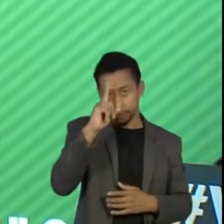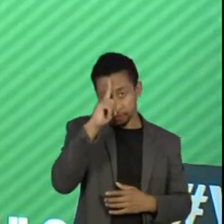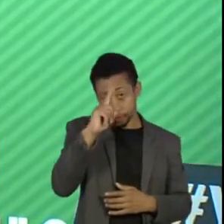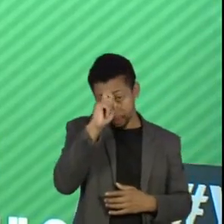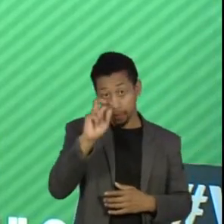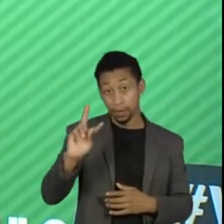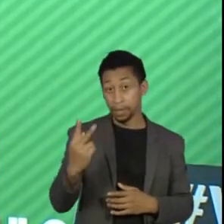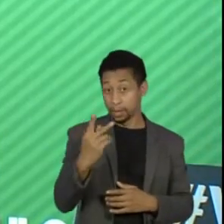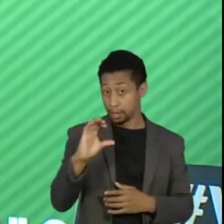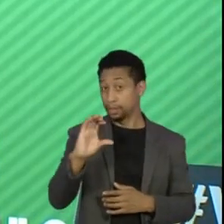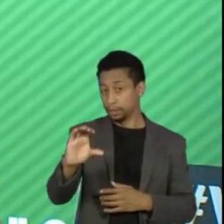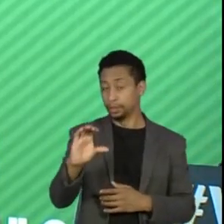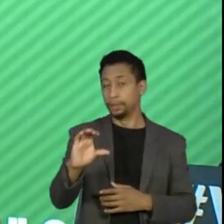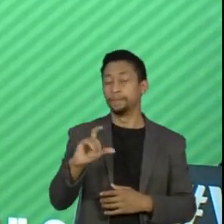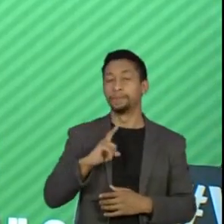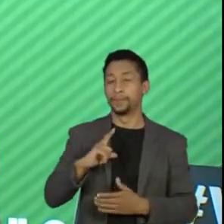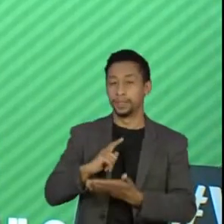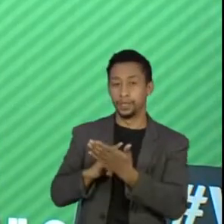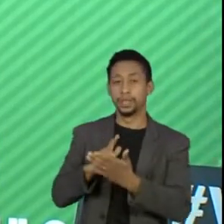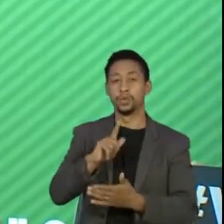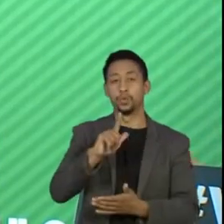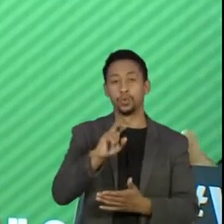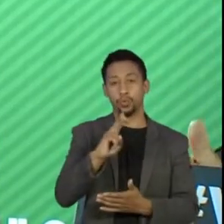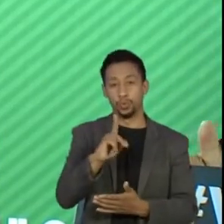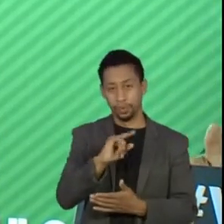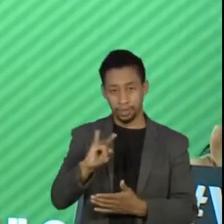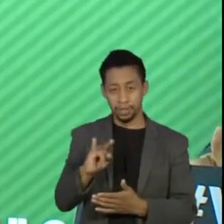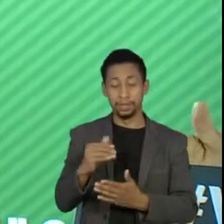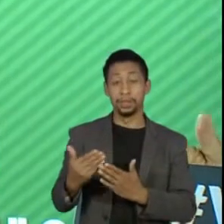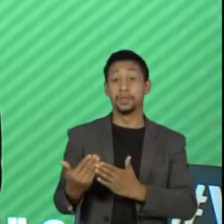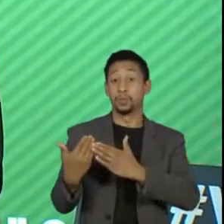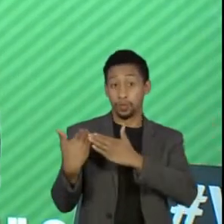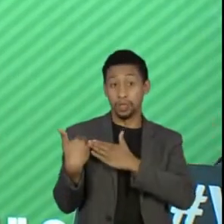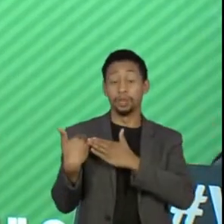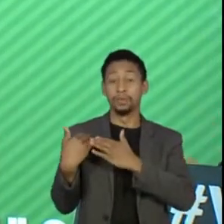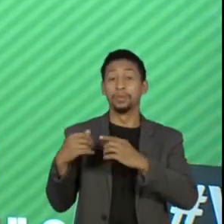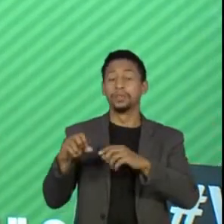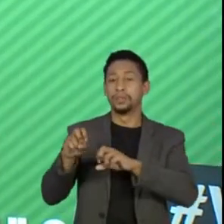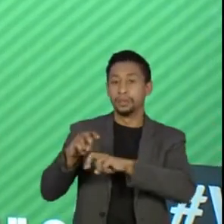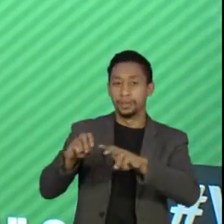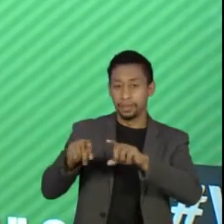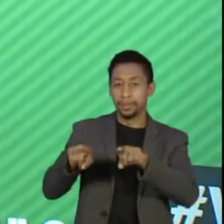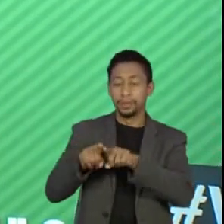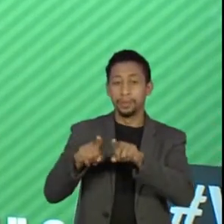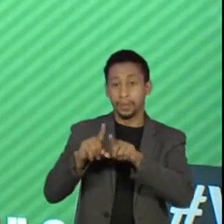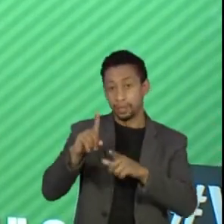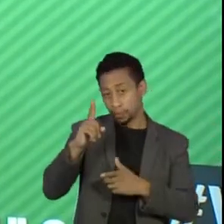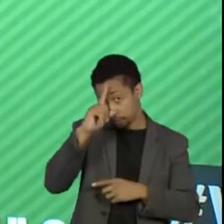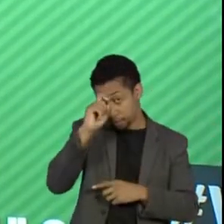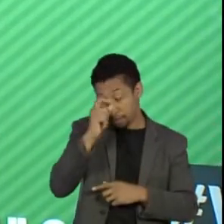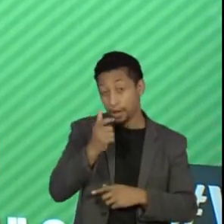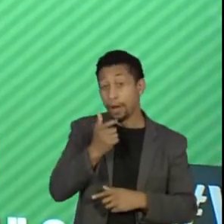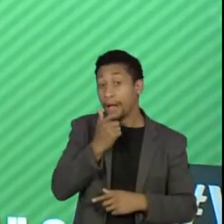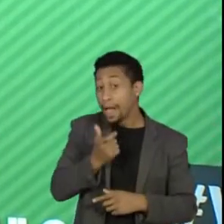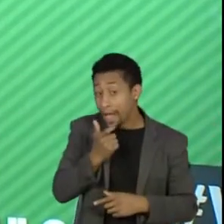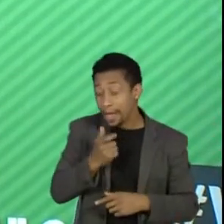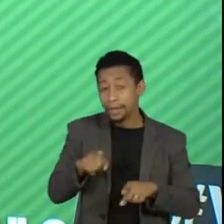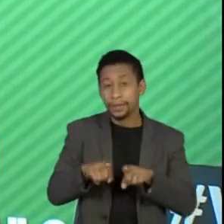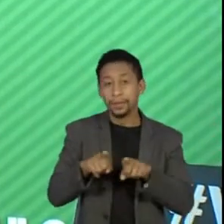das Clínicas, Luiz Carlos no Instituto de Infectologia Emílio Rivas, Luiz Fernando no Albert Einstein,